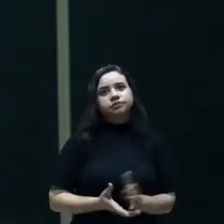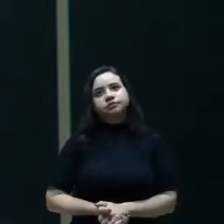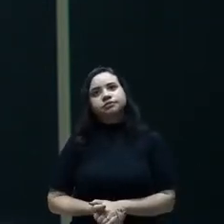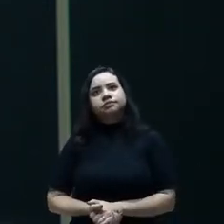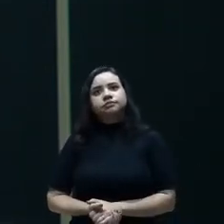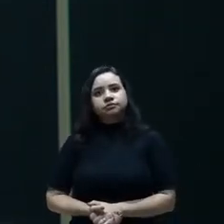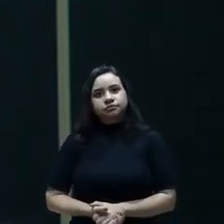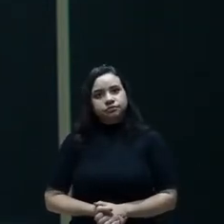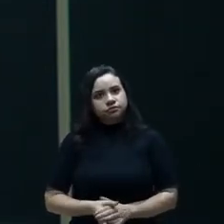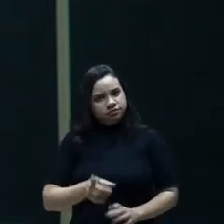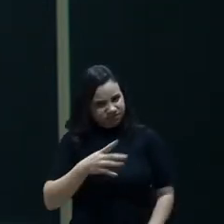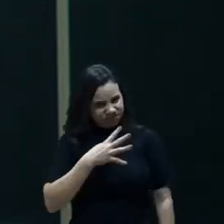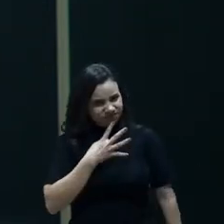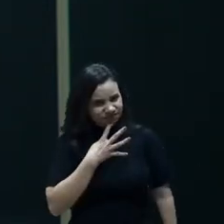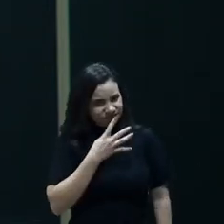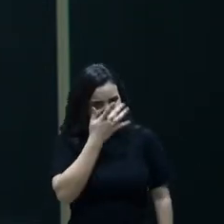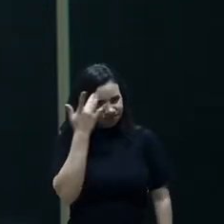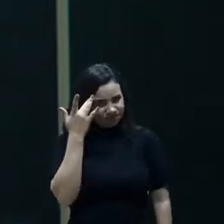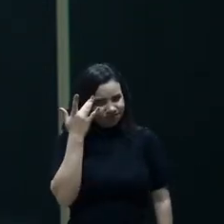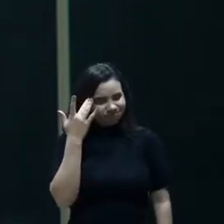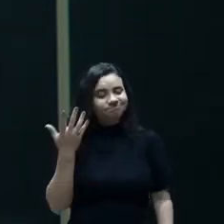Conhece gente assim?